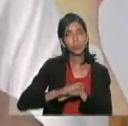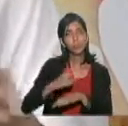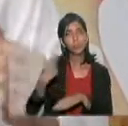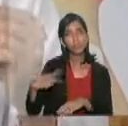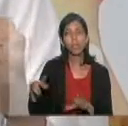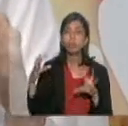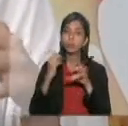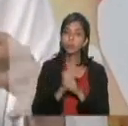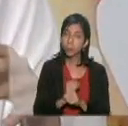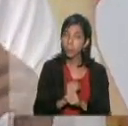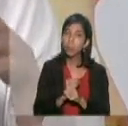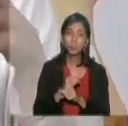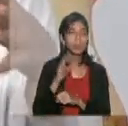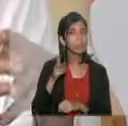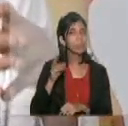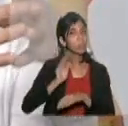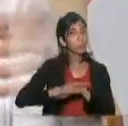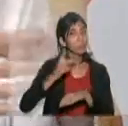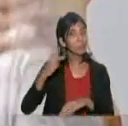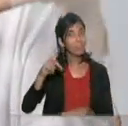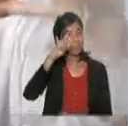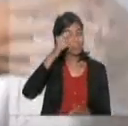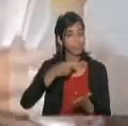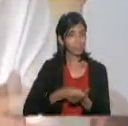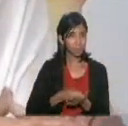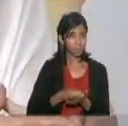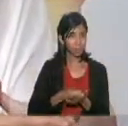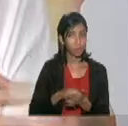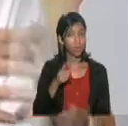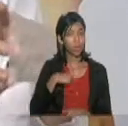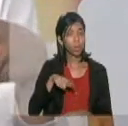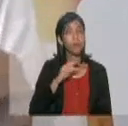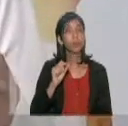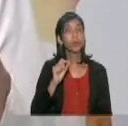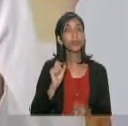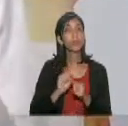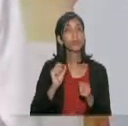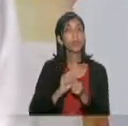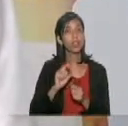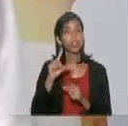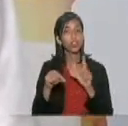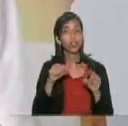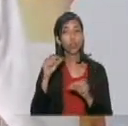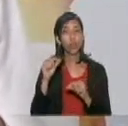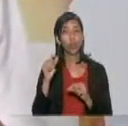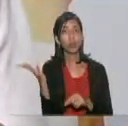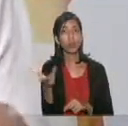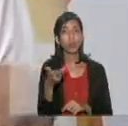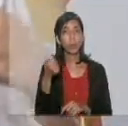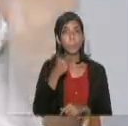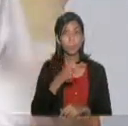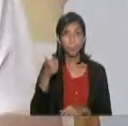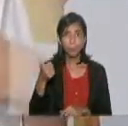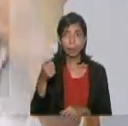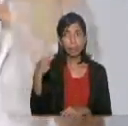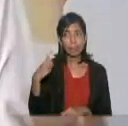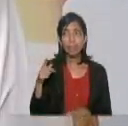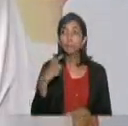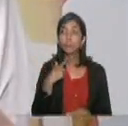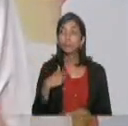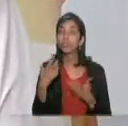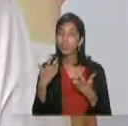Porque você pode empurrar. É dedinho mindinho no cantinho da boca. Aí você acompanha a bochecha até o fundo e traz o objeto para frente.